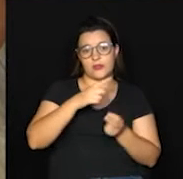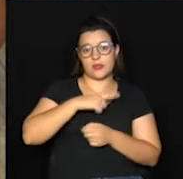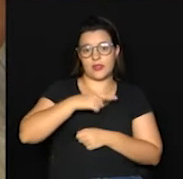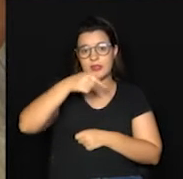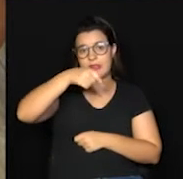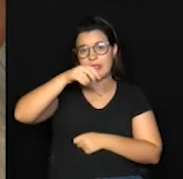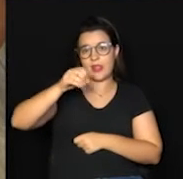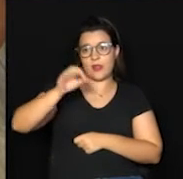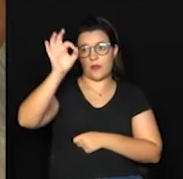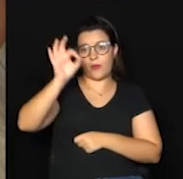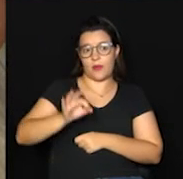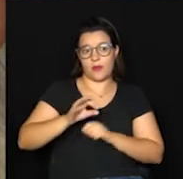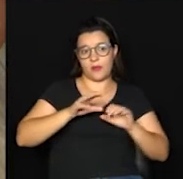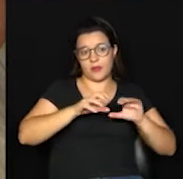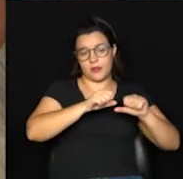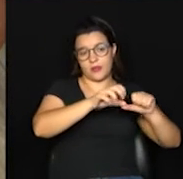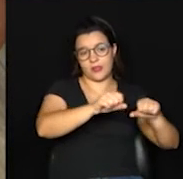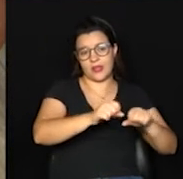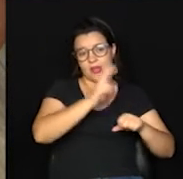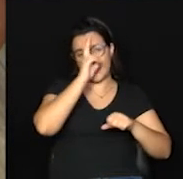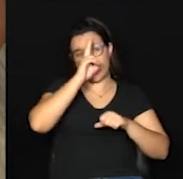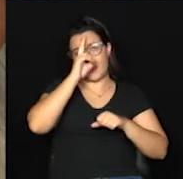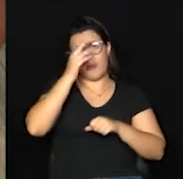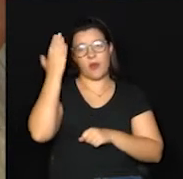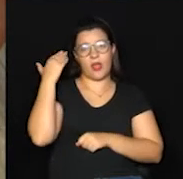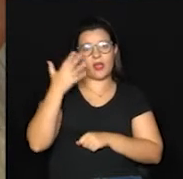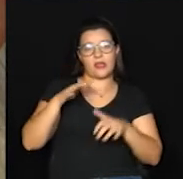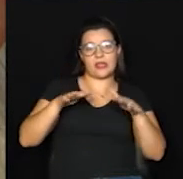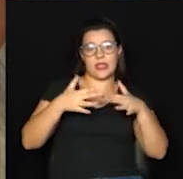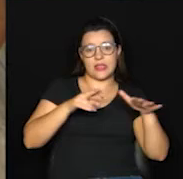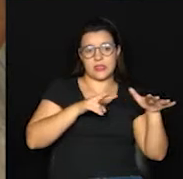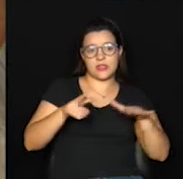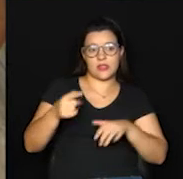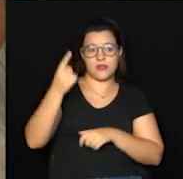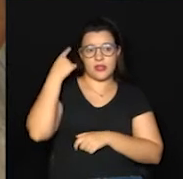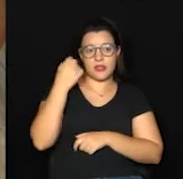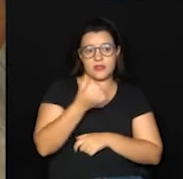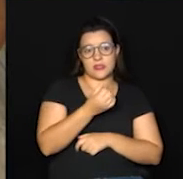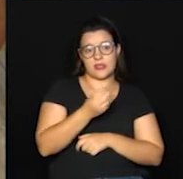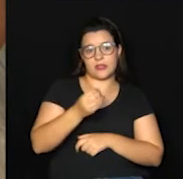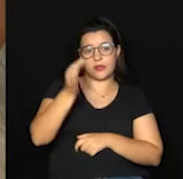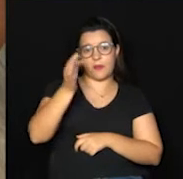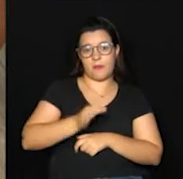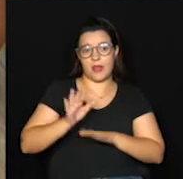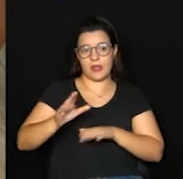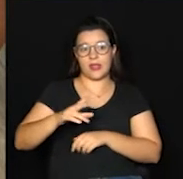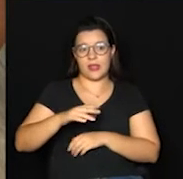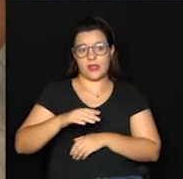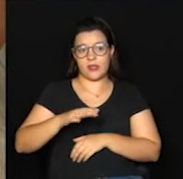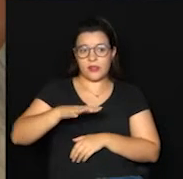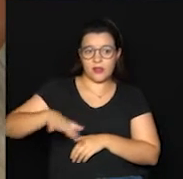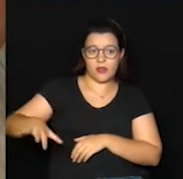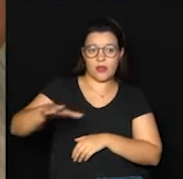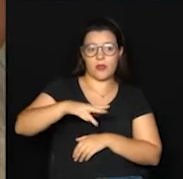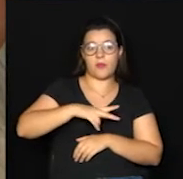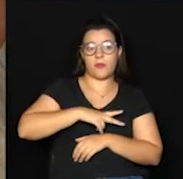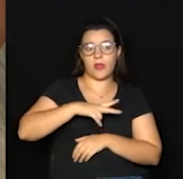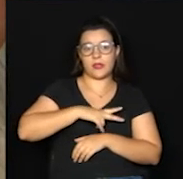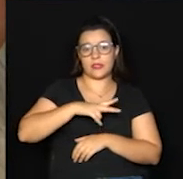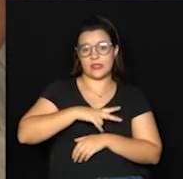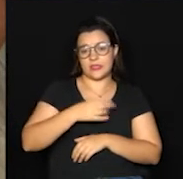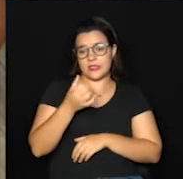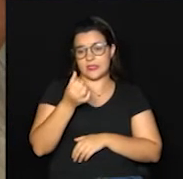70% está ocupado. Eu lembro que estava na faixa dos 60% na semana passada. E na rede particular também estava abaixo